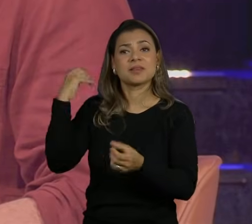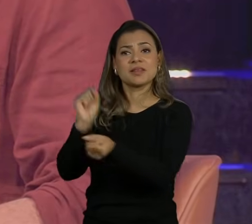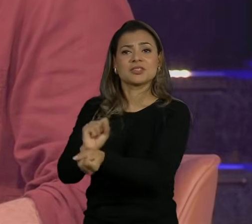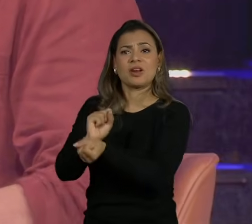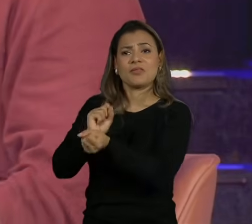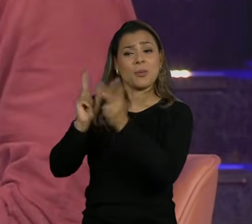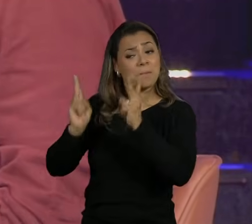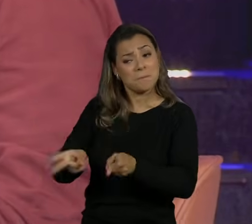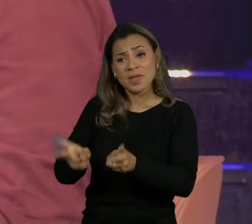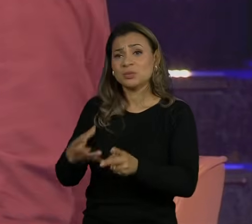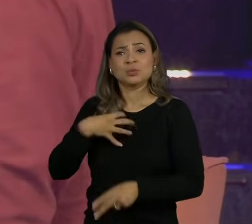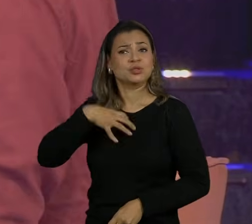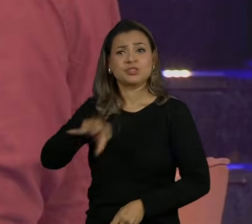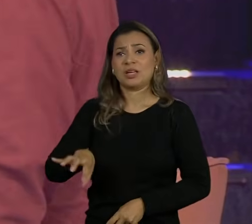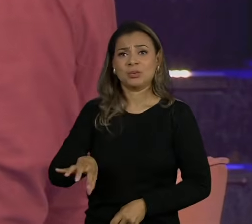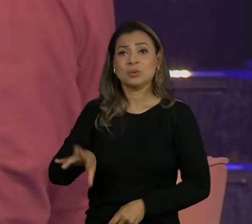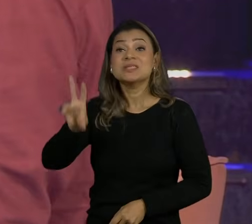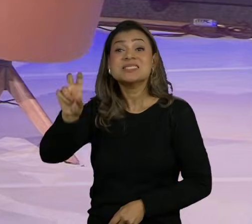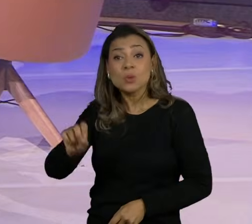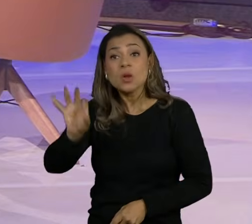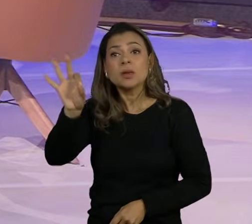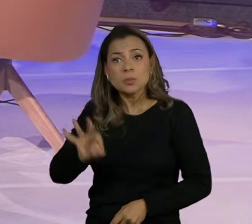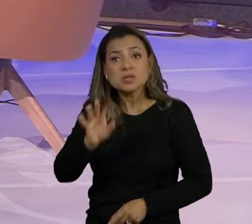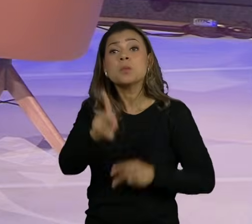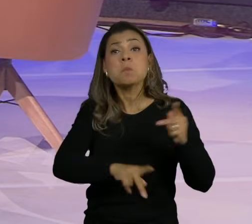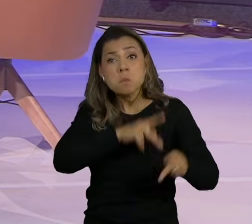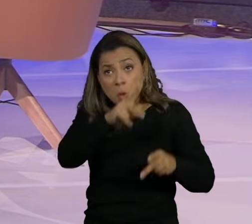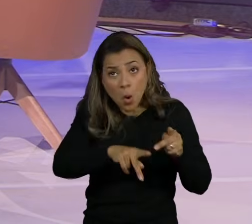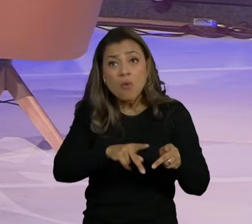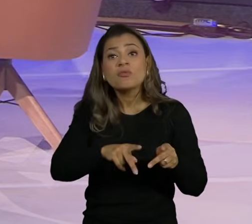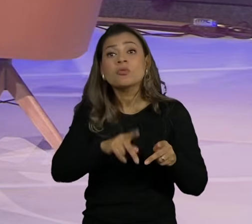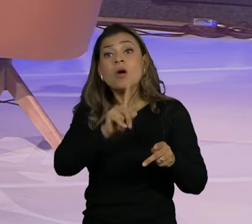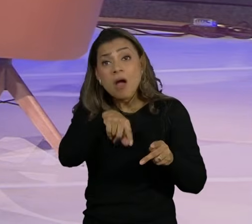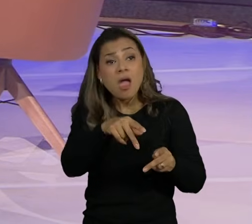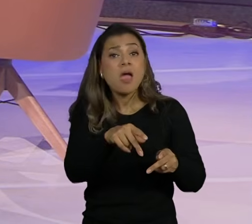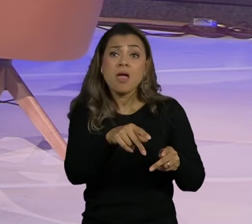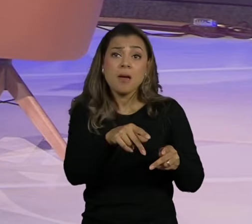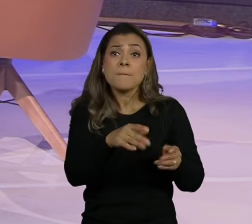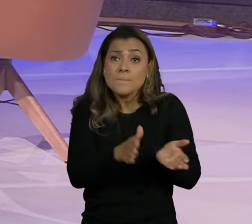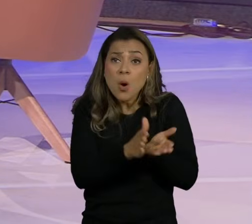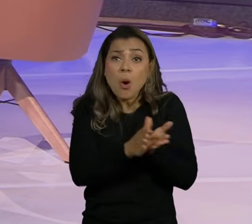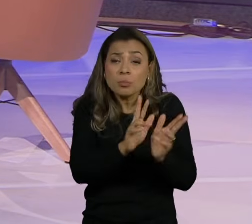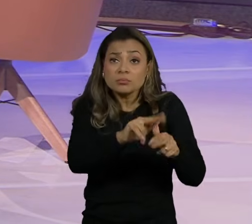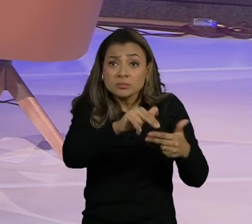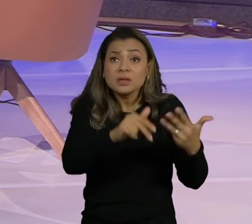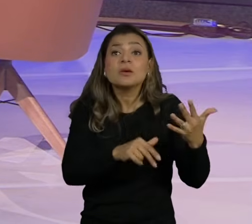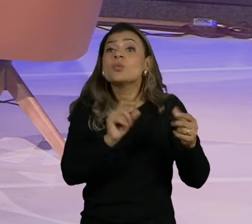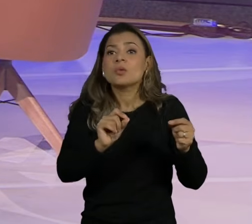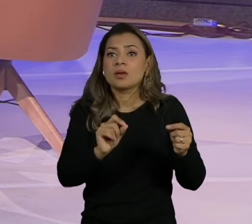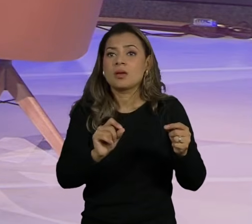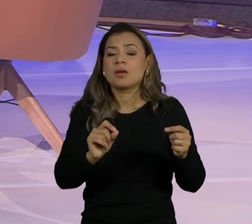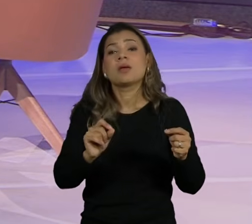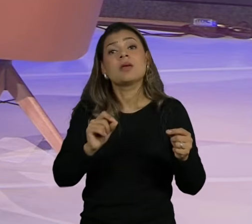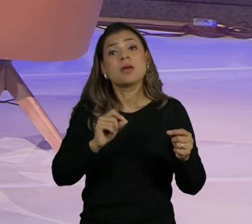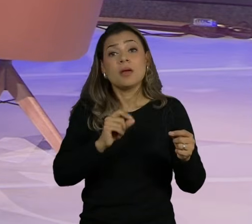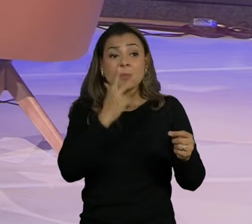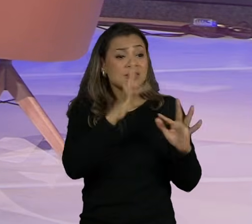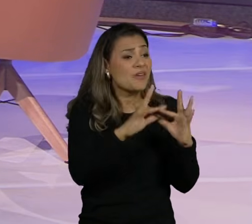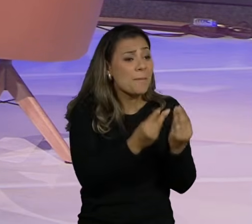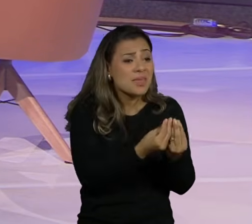nós. Né? Metade do nosso povo é montado para ser escravo. Né? Família desestruturada,